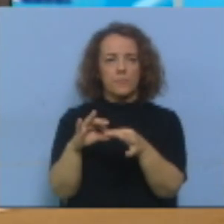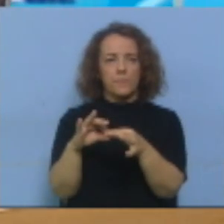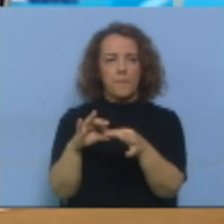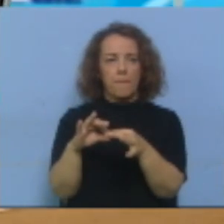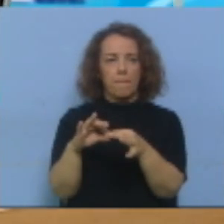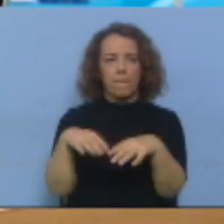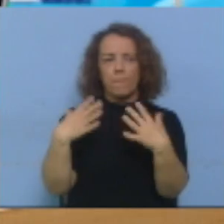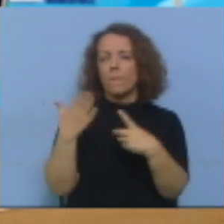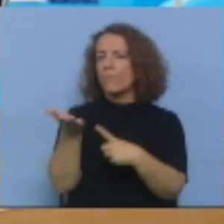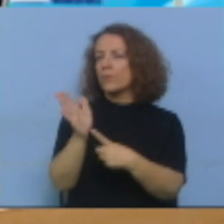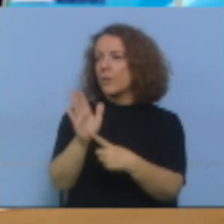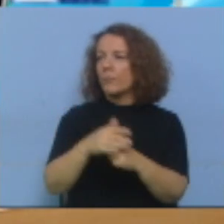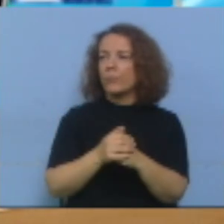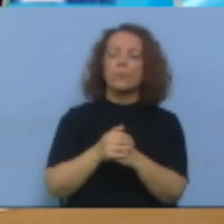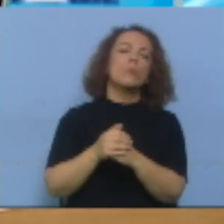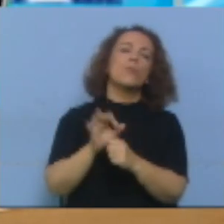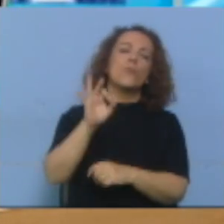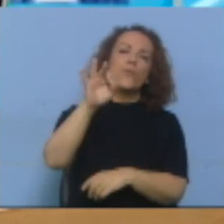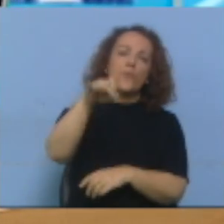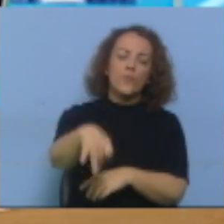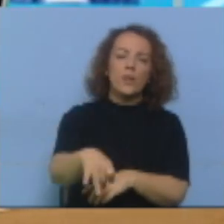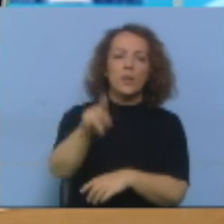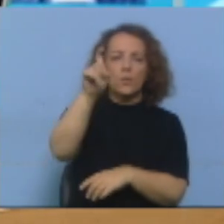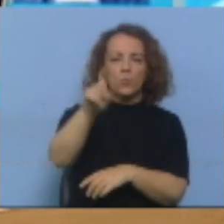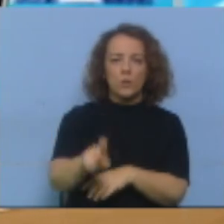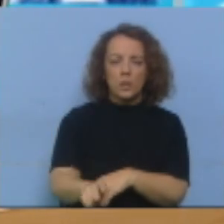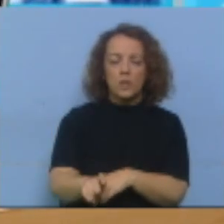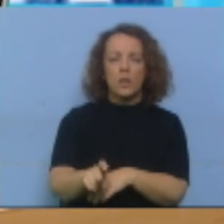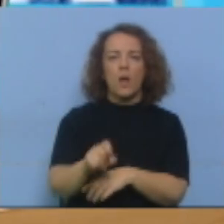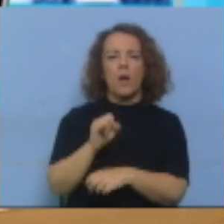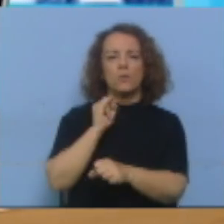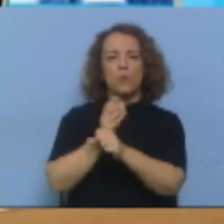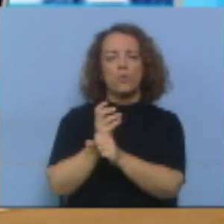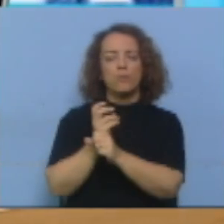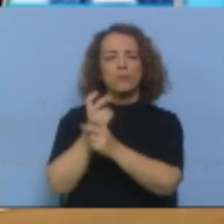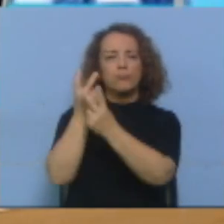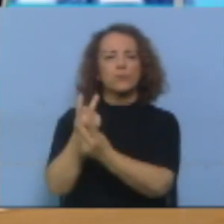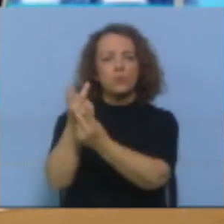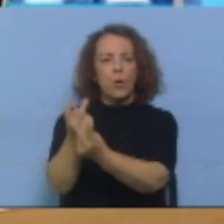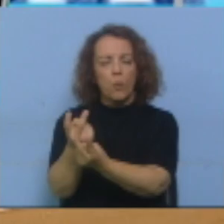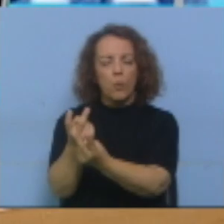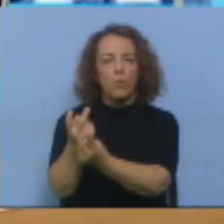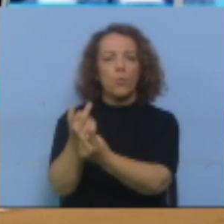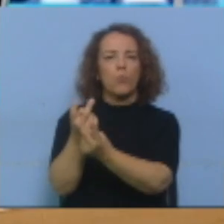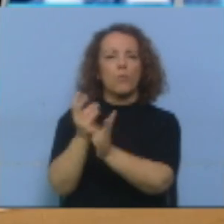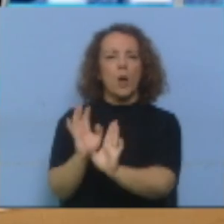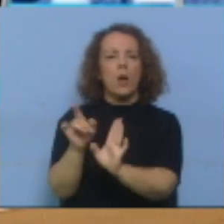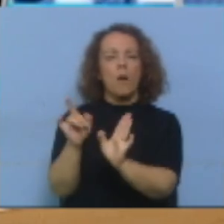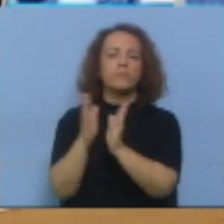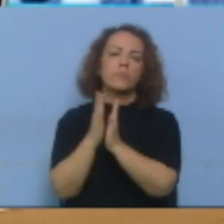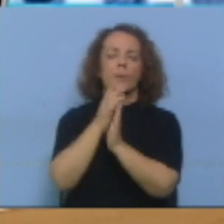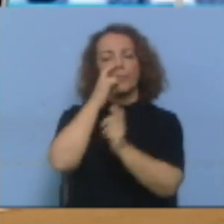por exemplo, ao final do dia, a procissão do enterro do Senhor, mas tudo isso é religiosidade